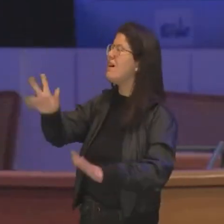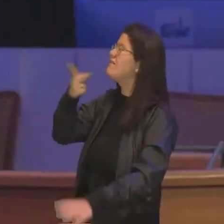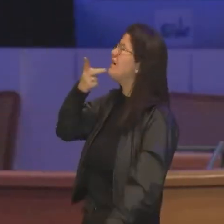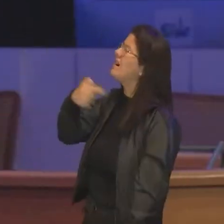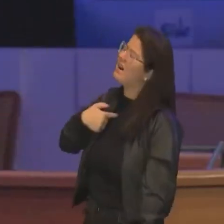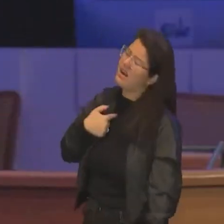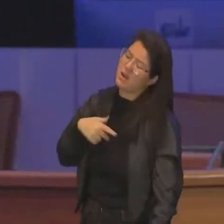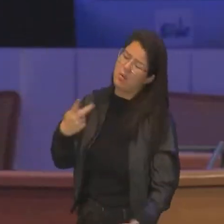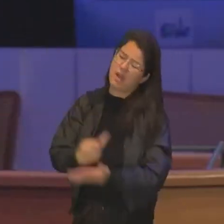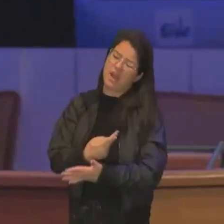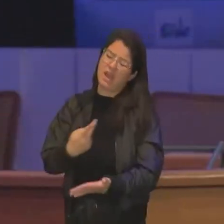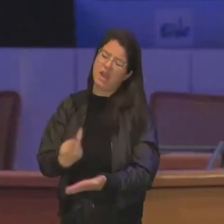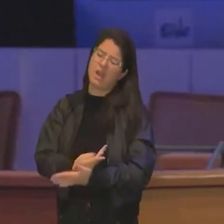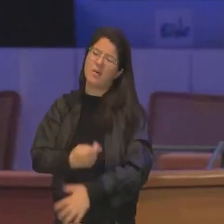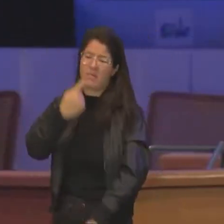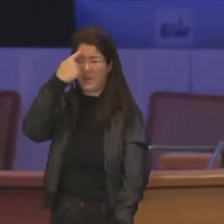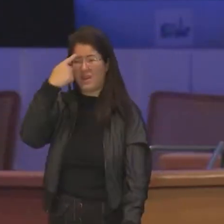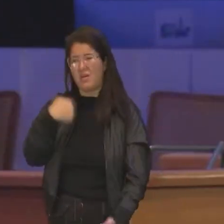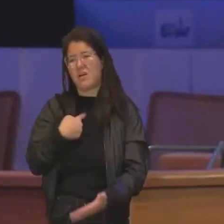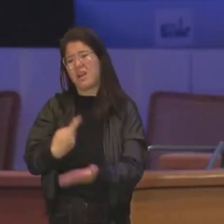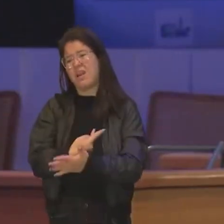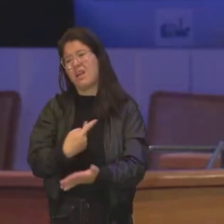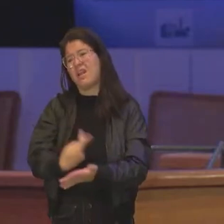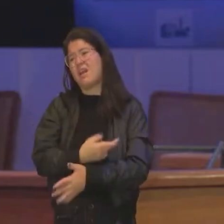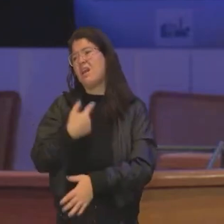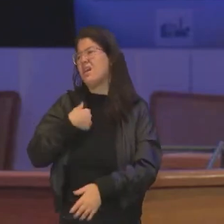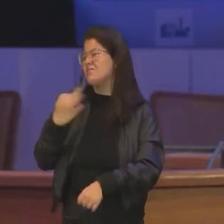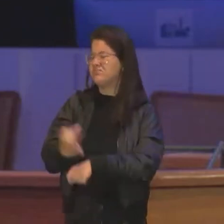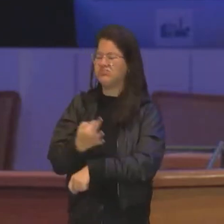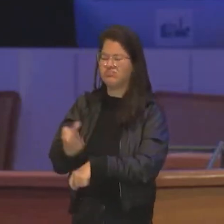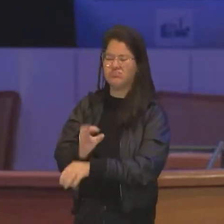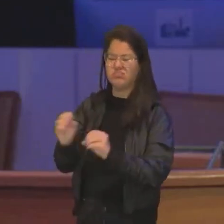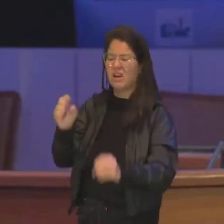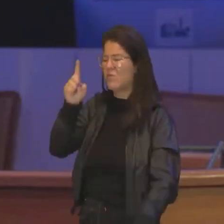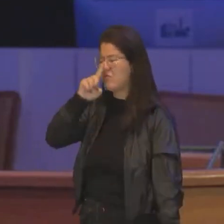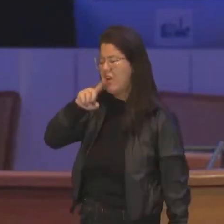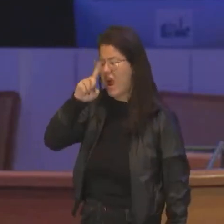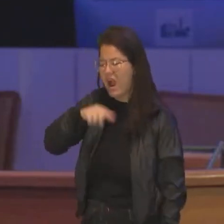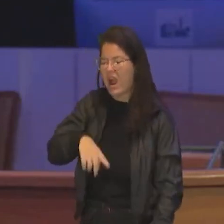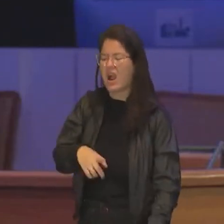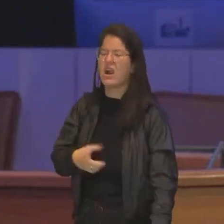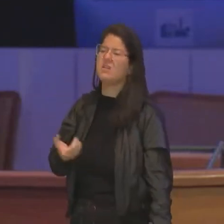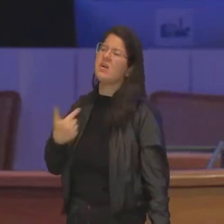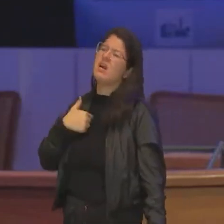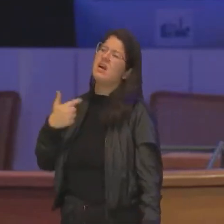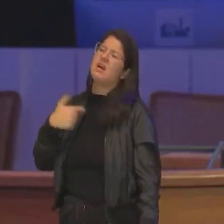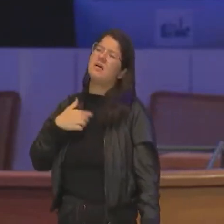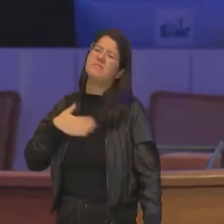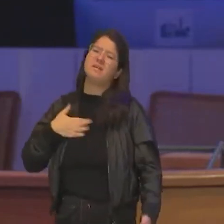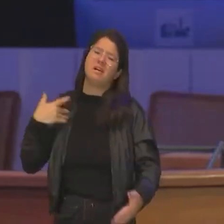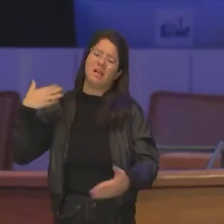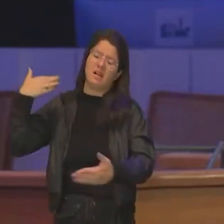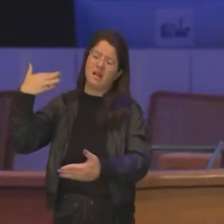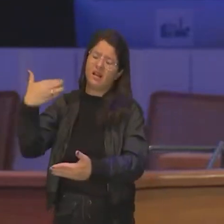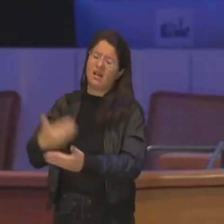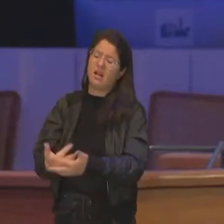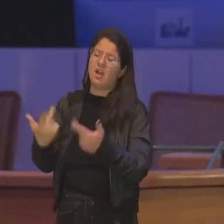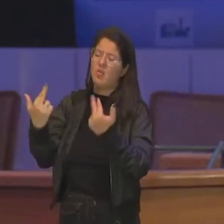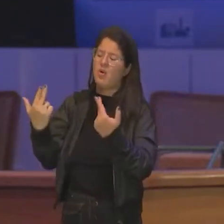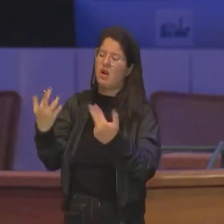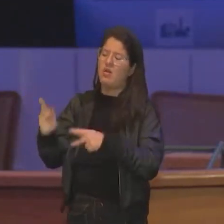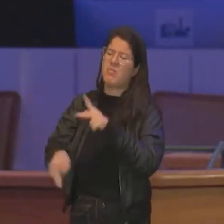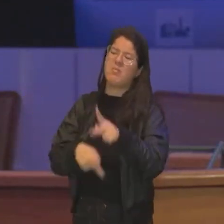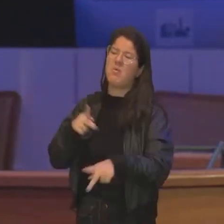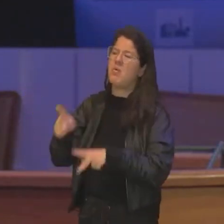tanto. Ah, mas eu não sou persistente, eu falho tanto. Ah, mas a minha trajetória é igual a esse povo aí,